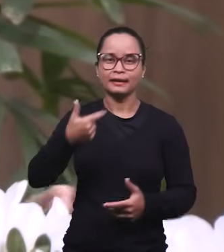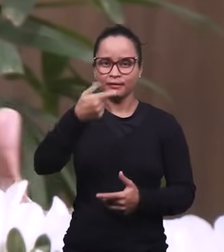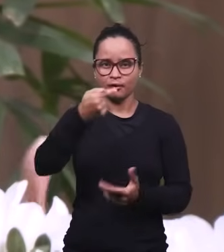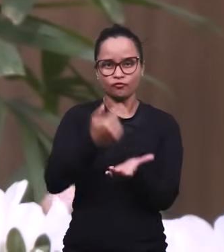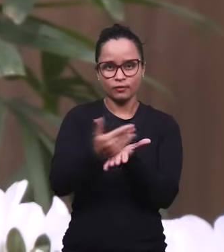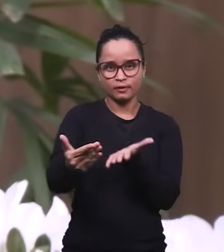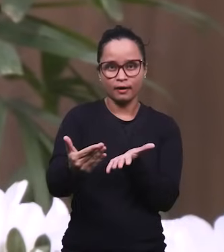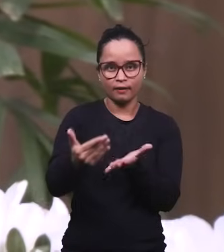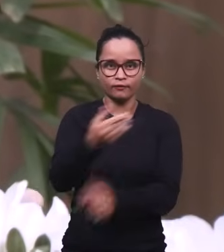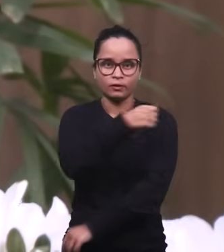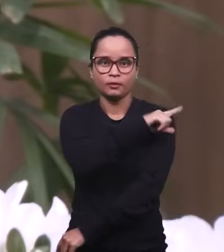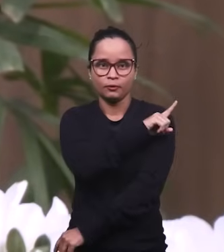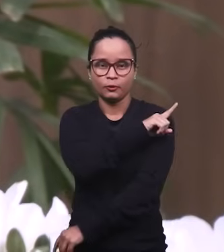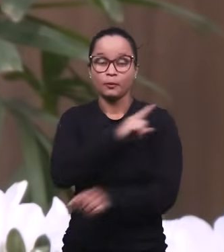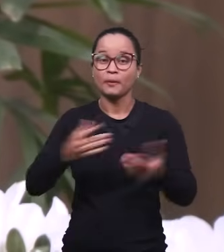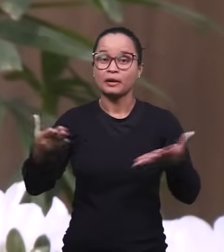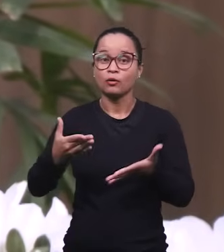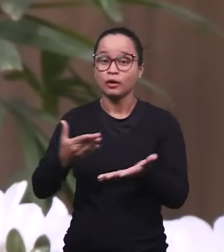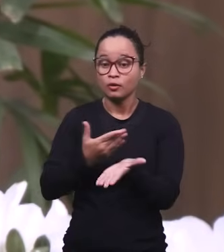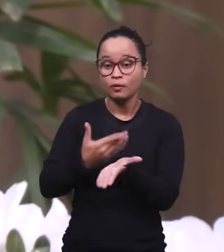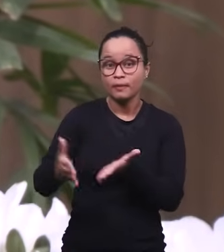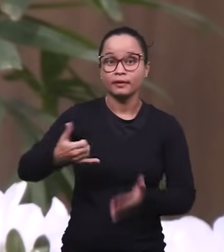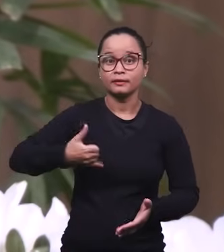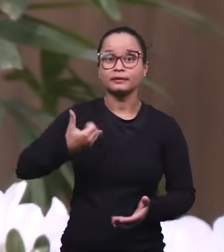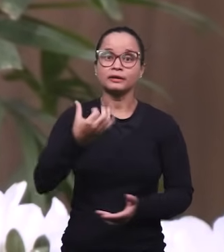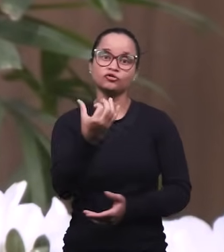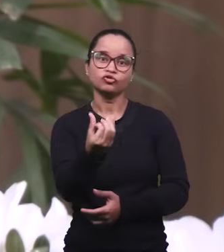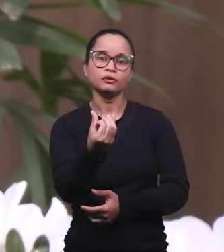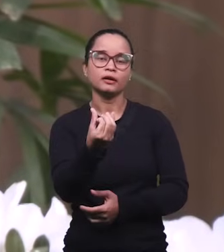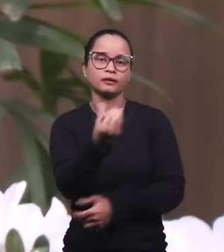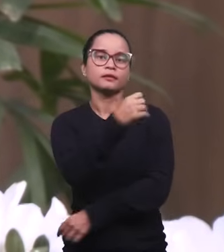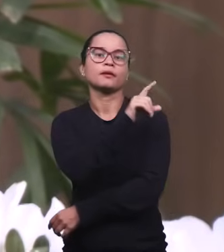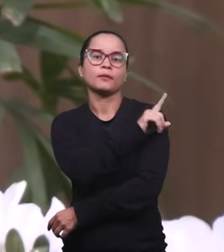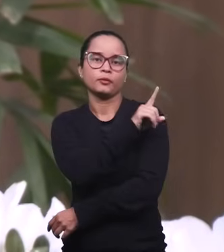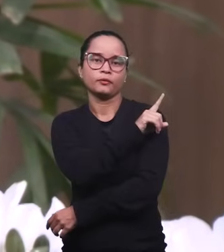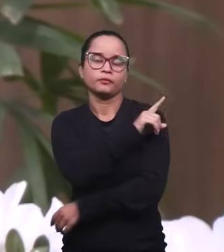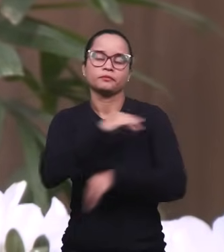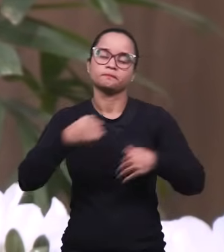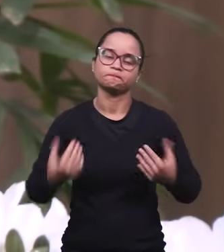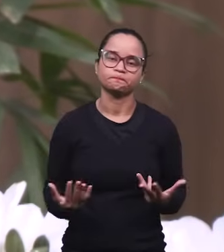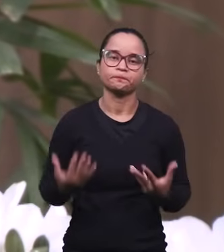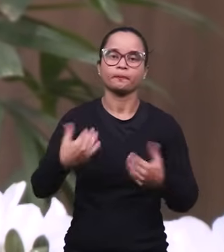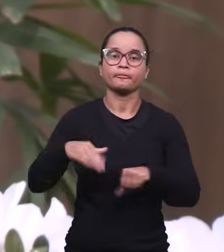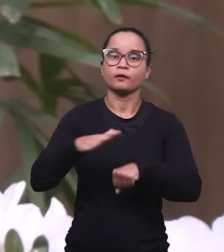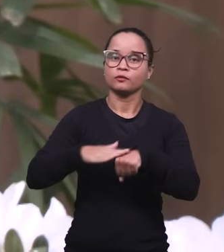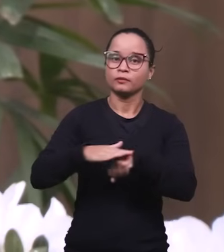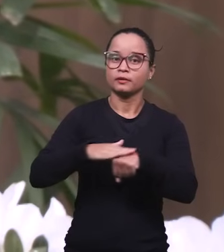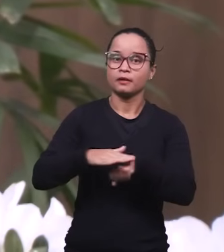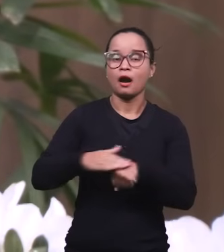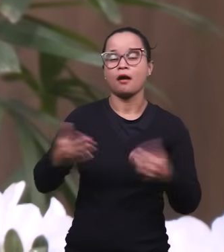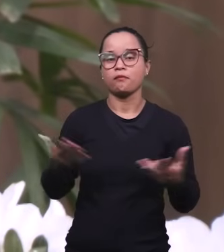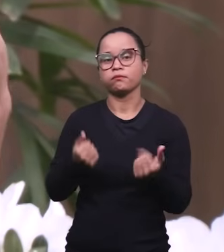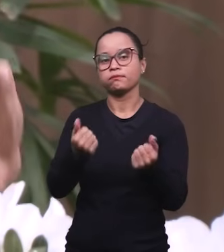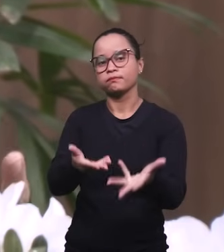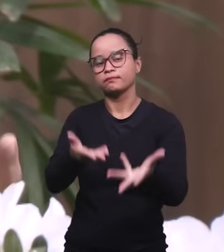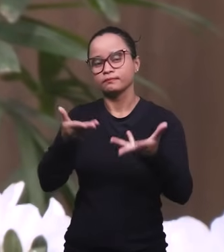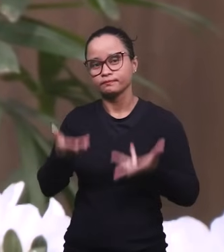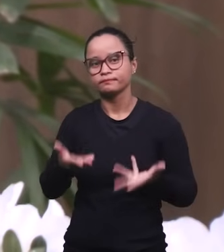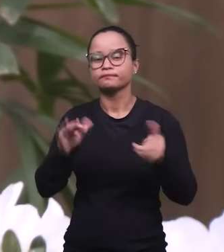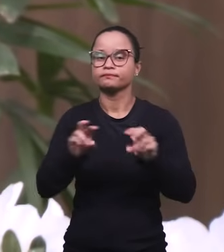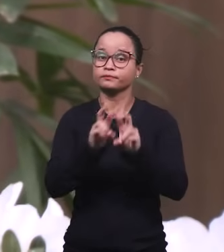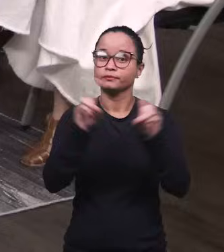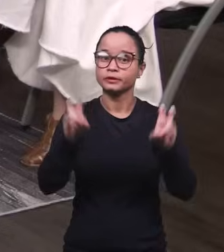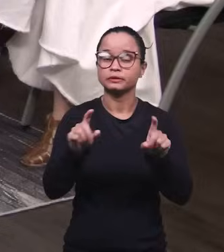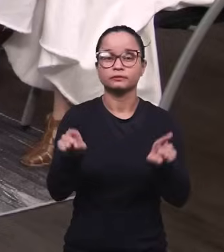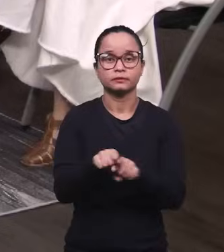mudou. Começa a partir dos 6 anos, começa um pouco mais cedo. Então nós vamos conversar agora com as nossas convidadas sobre